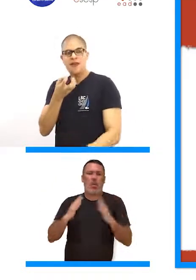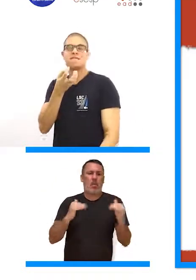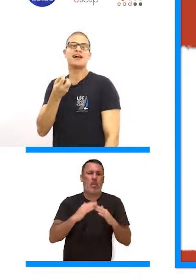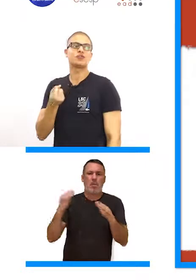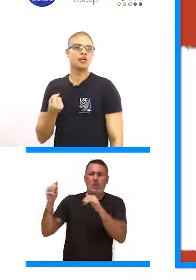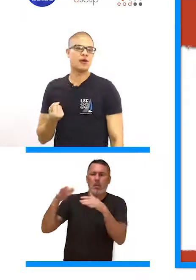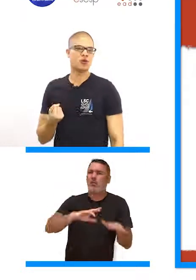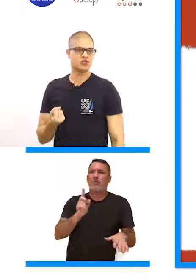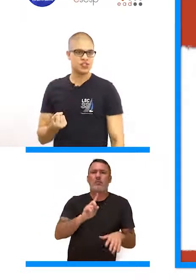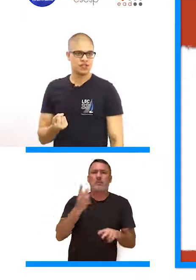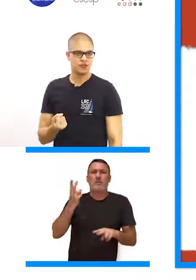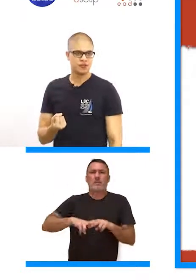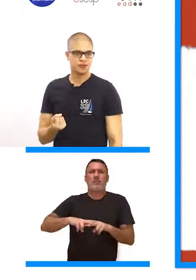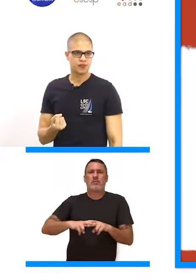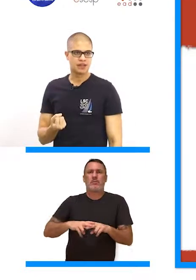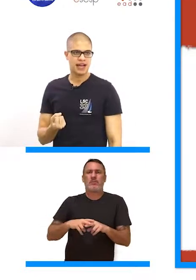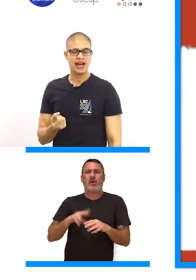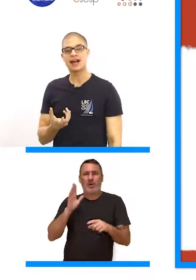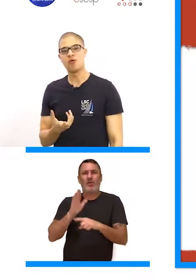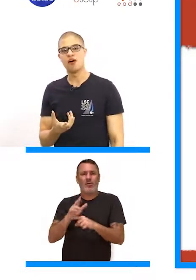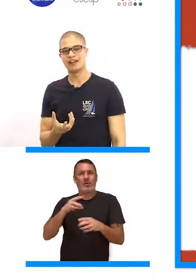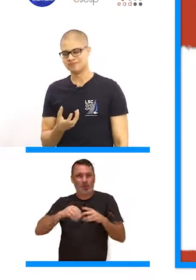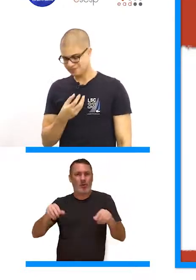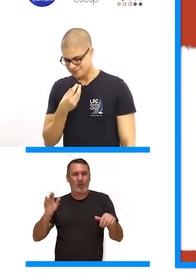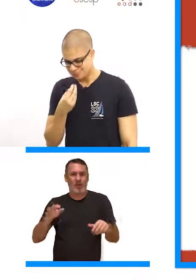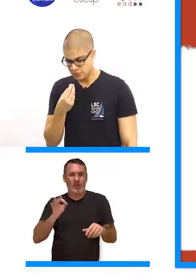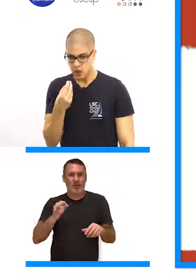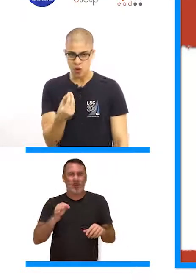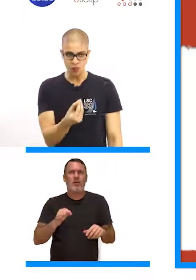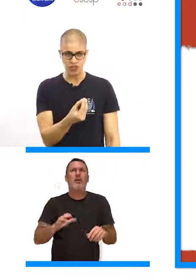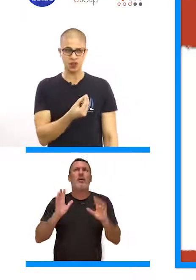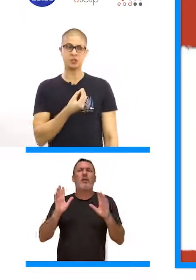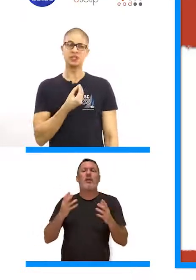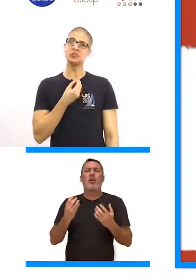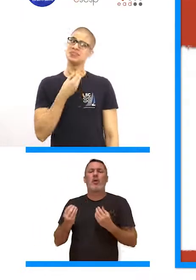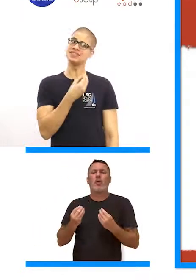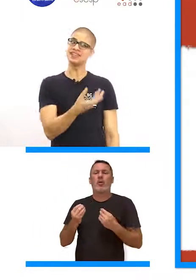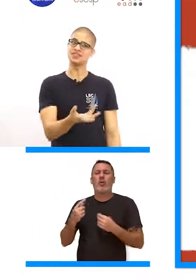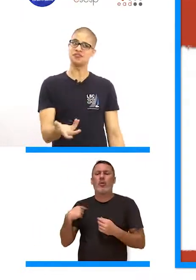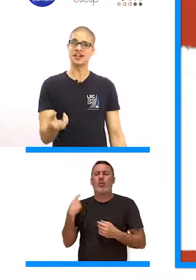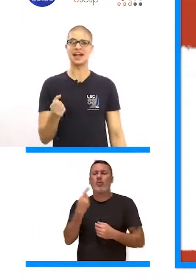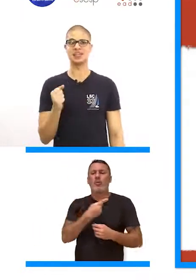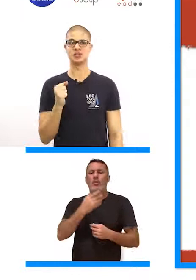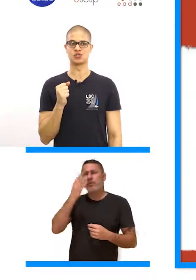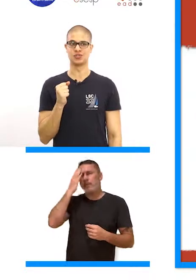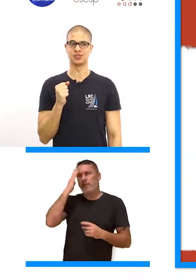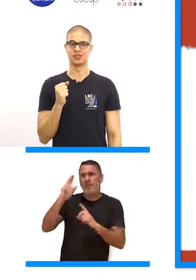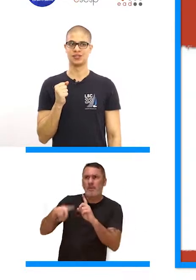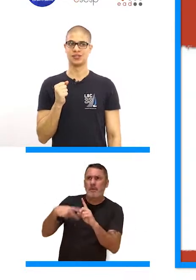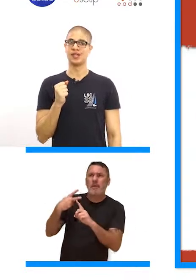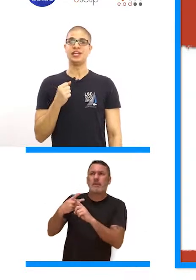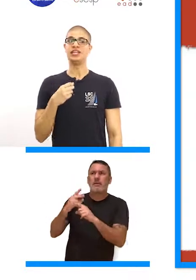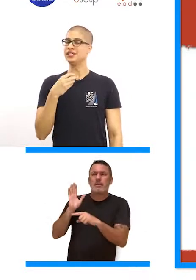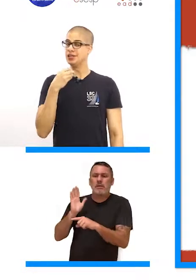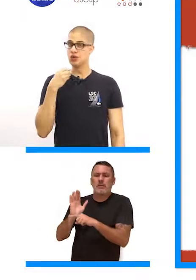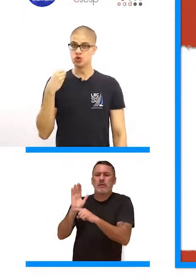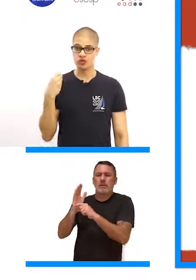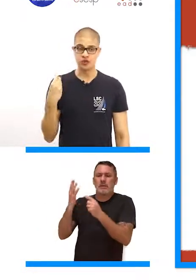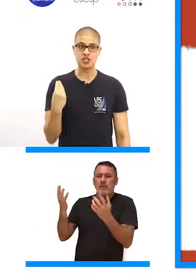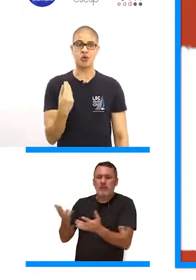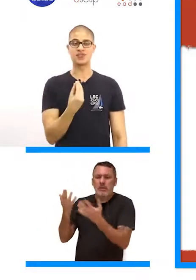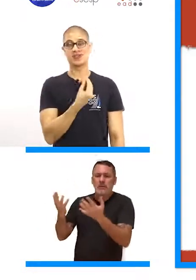ímpeto natural erosivo. Tá? Agora, como que nós podemos intensificar isso